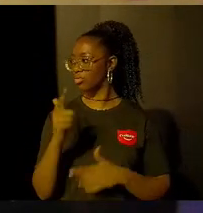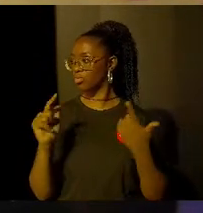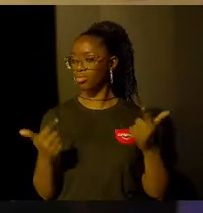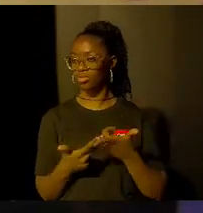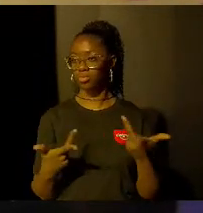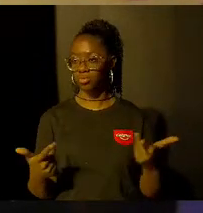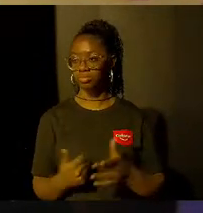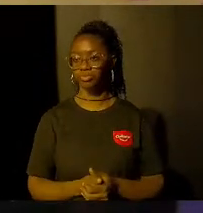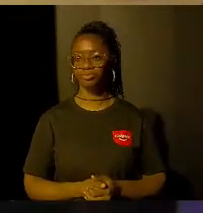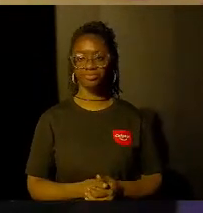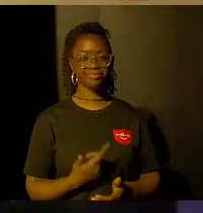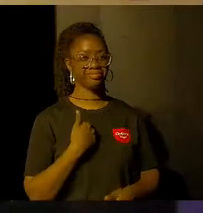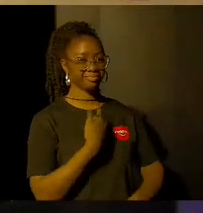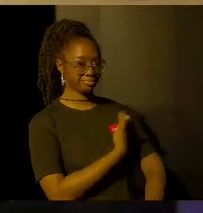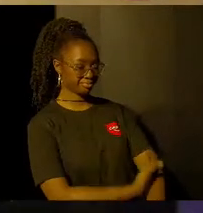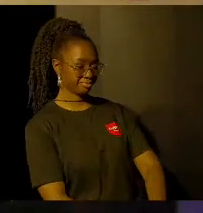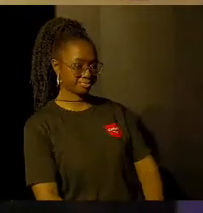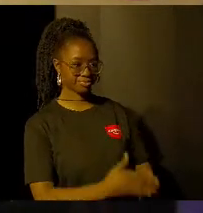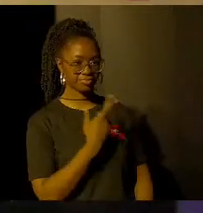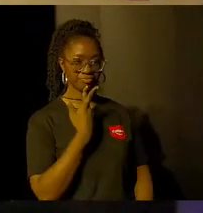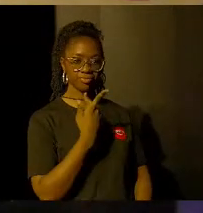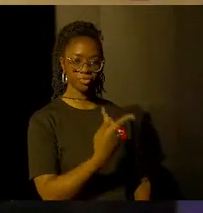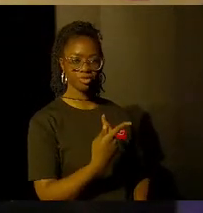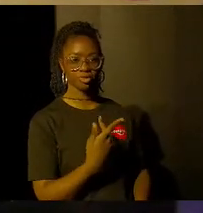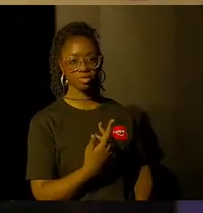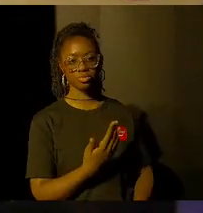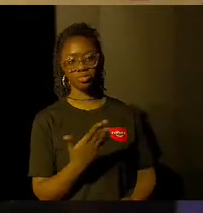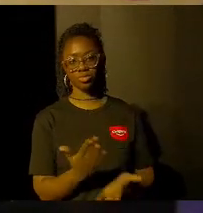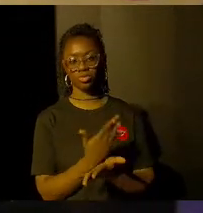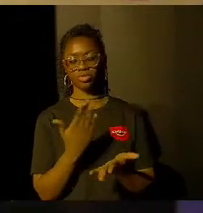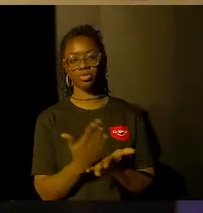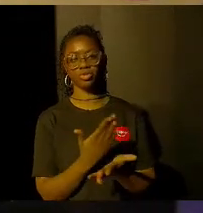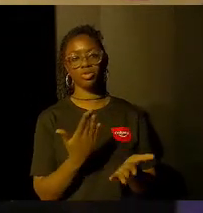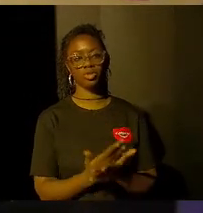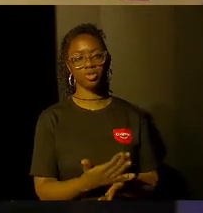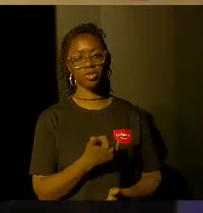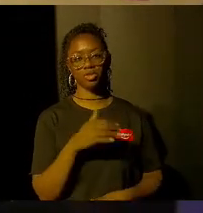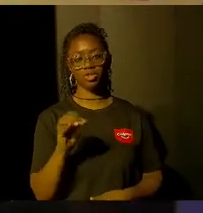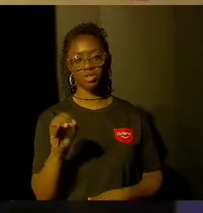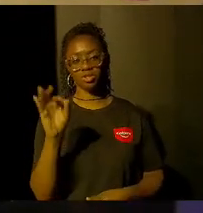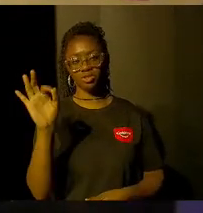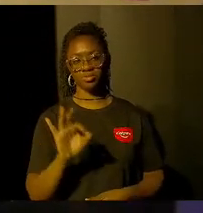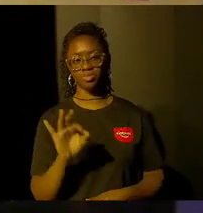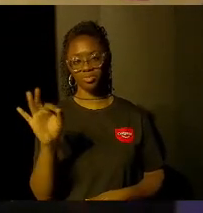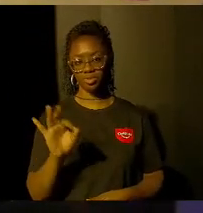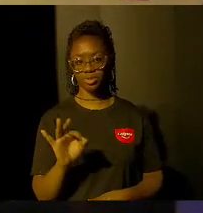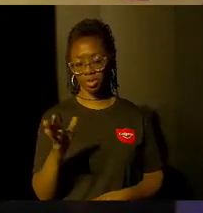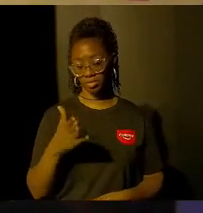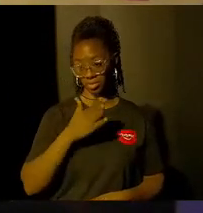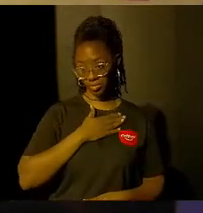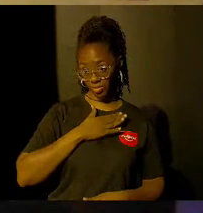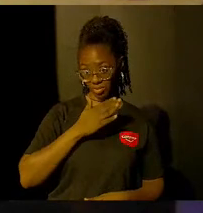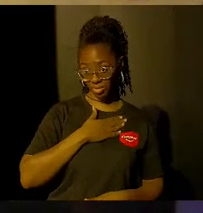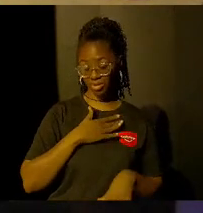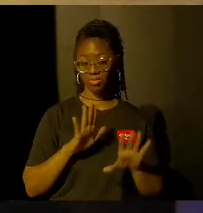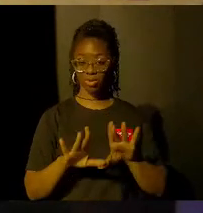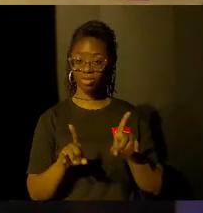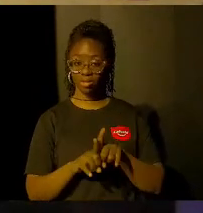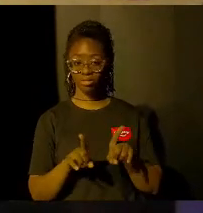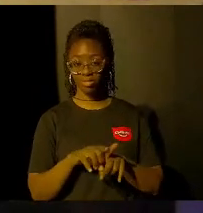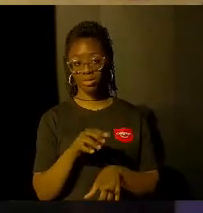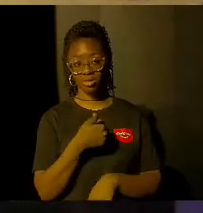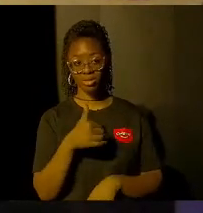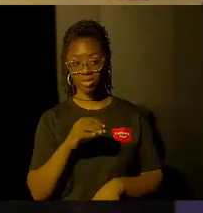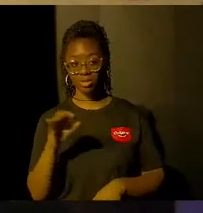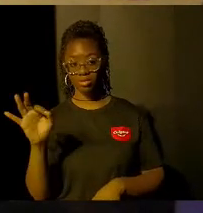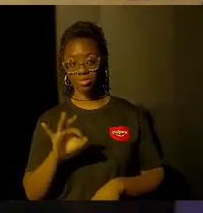Eu costumo dizer que o meu livro é 100% autobiográfico e 100% ficção que